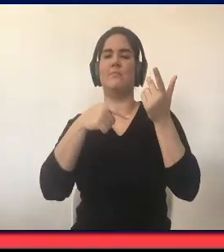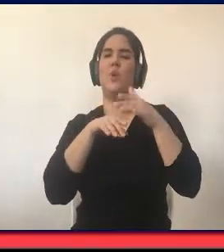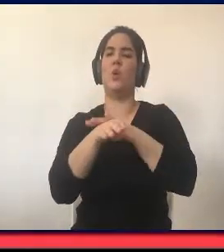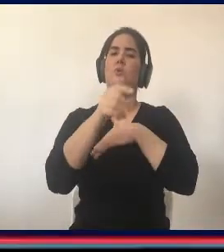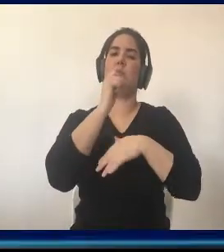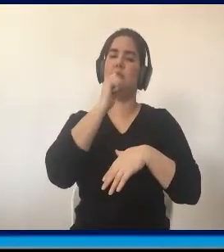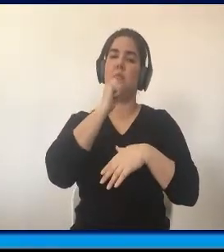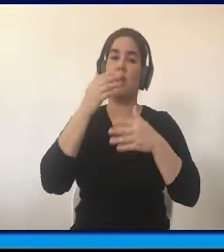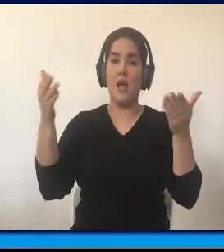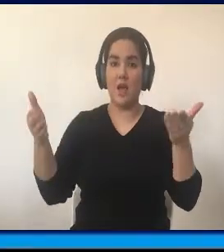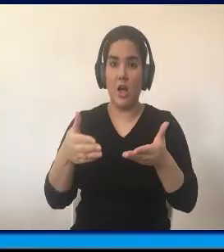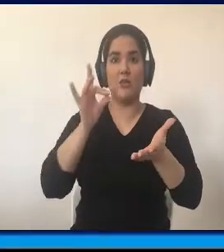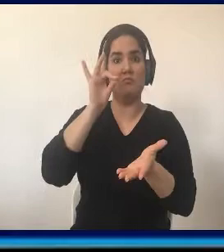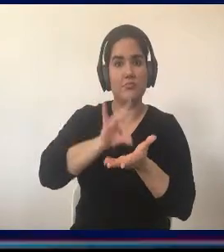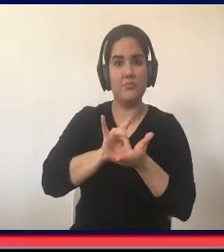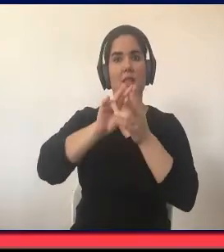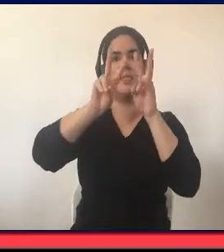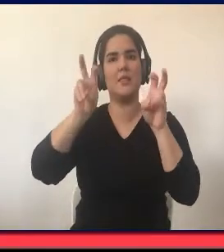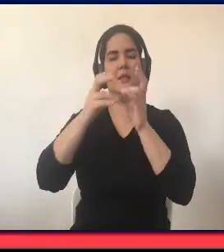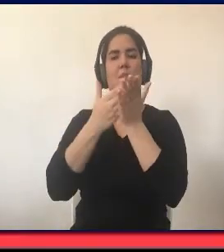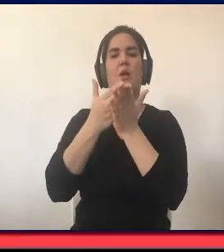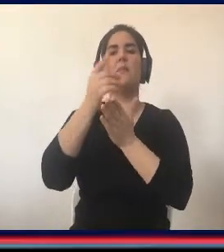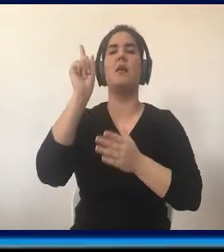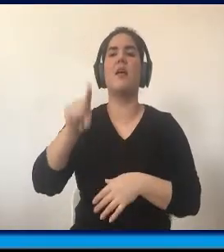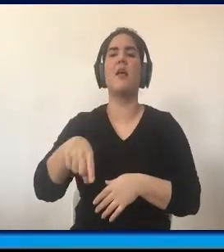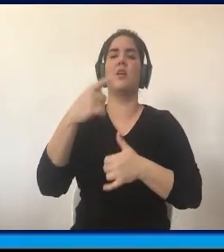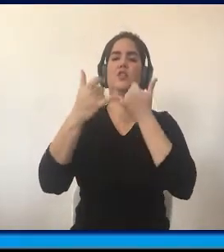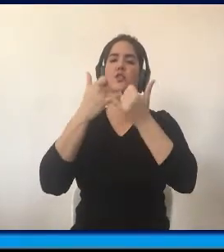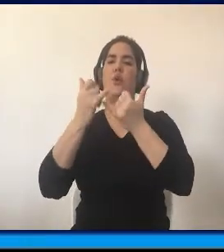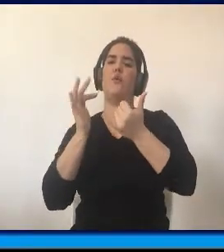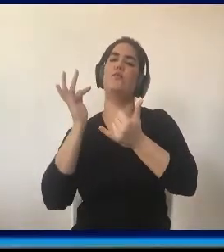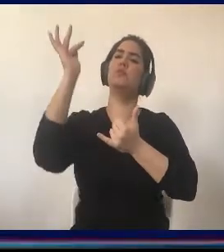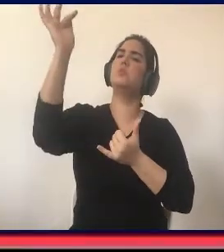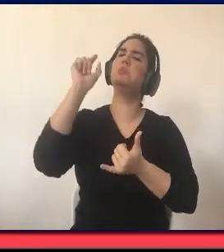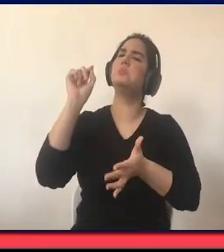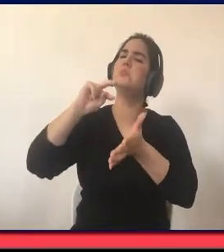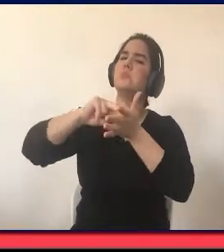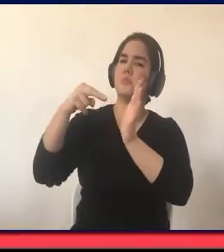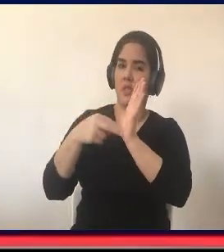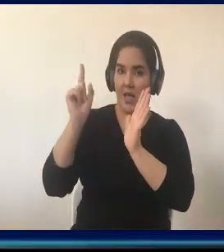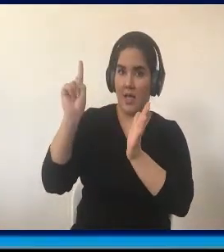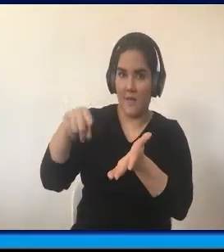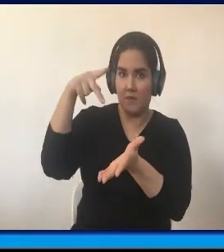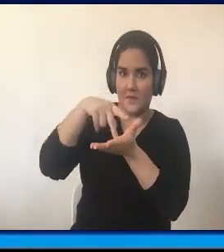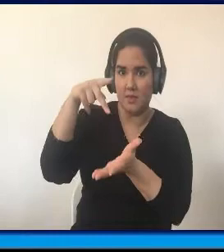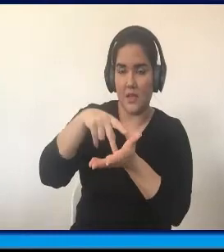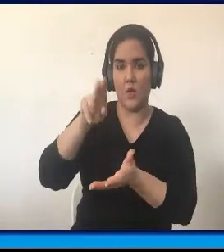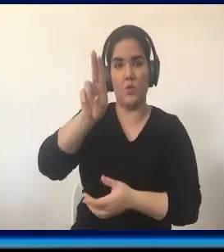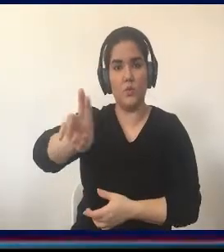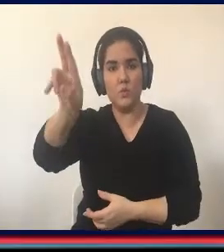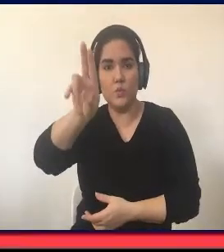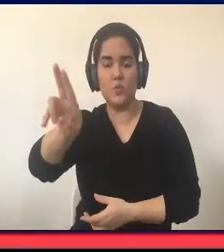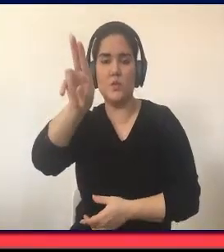que é a recriação do futuro. O que é essa recriação do futuro? É realmente o uso da tecnologia